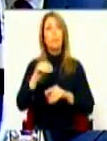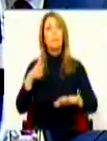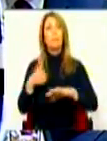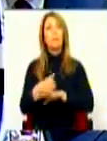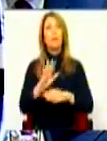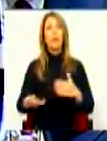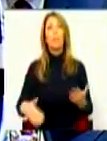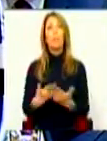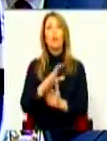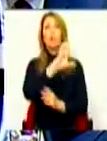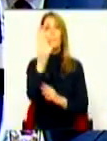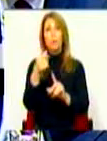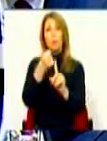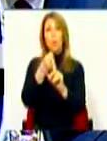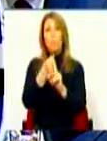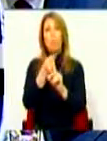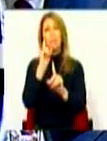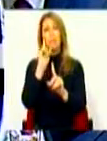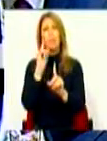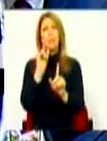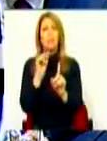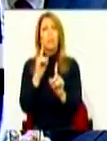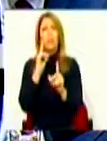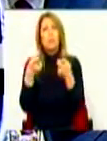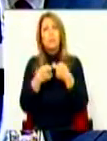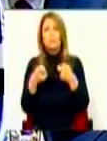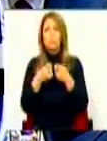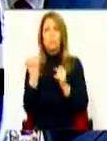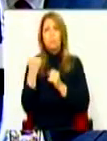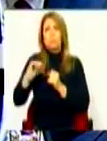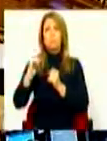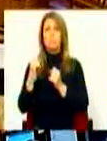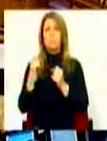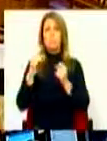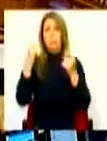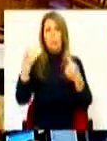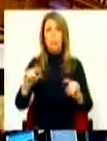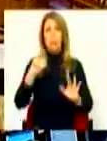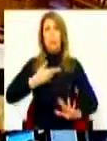dos países que combatem este tipo de práticas violadoras dos direitos humanos. Muito obrigada.